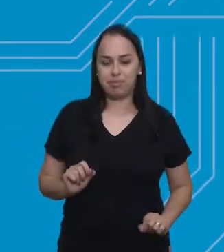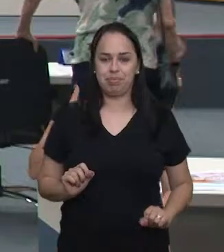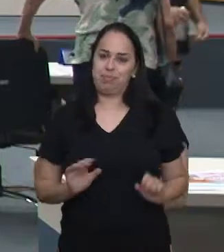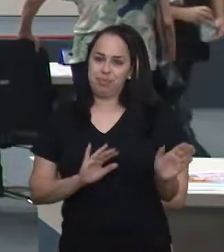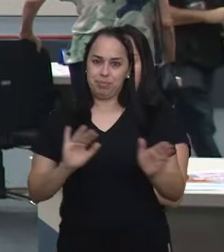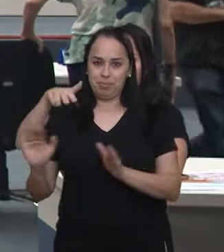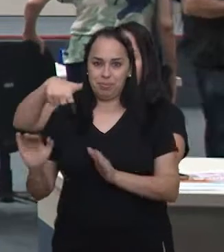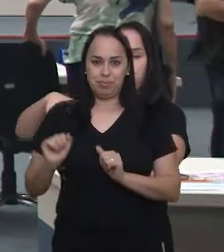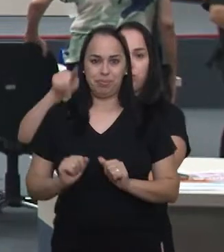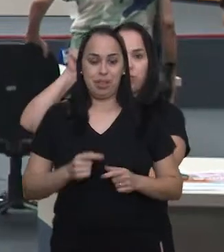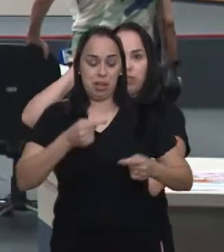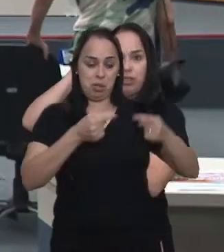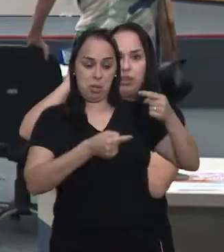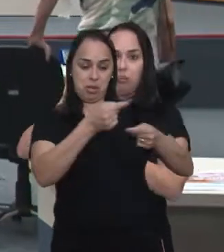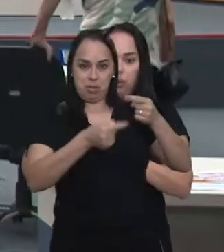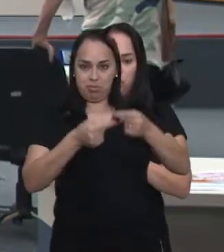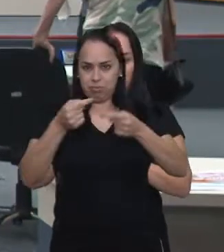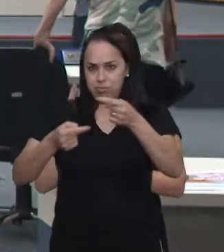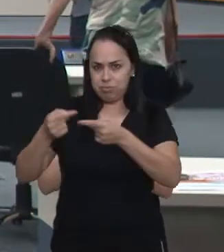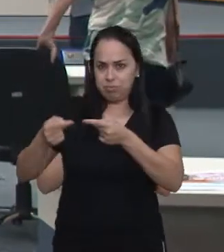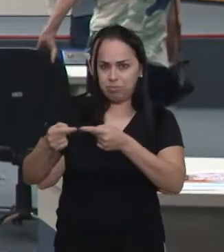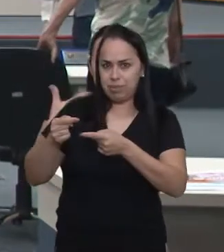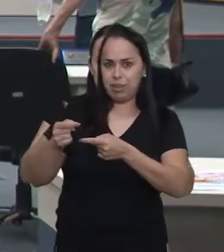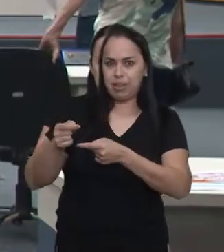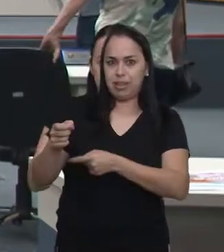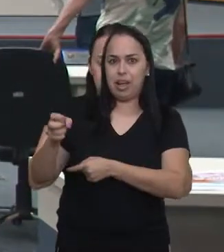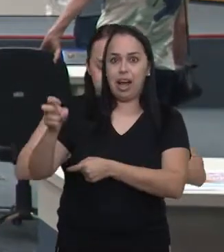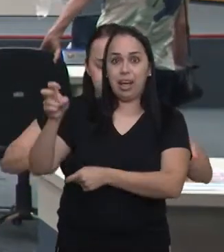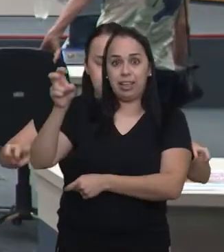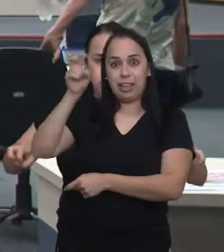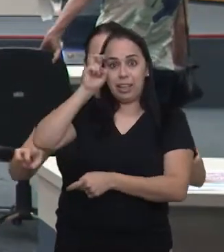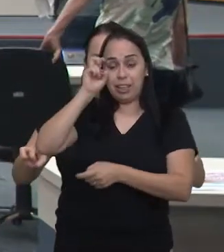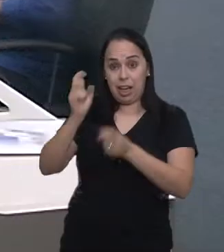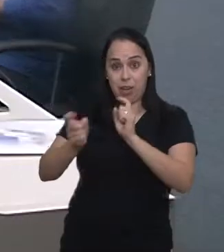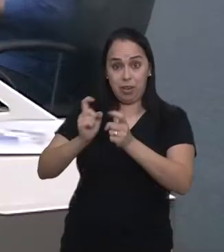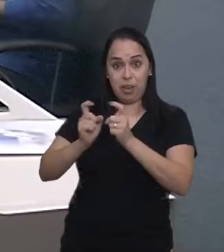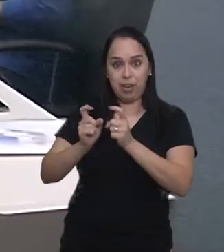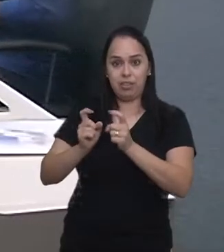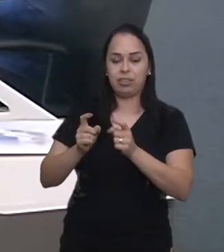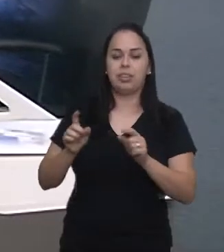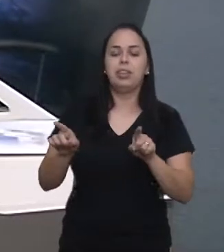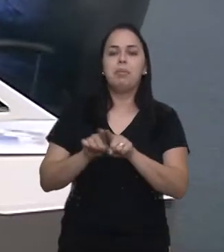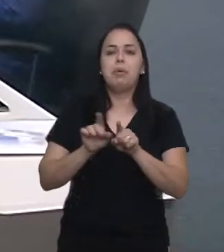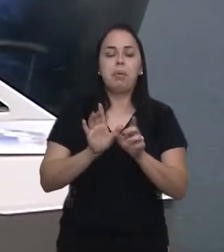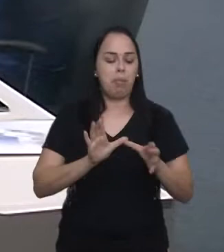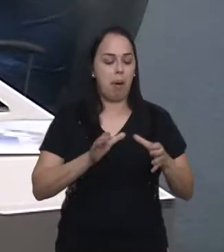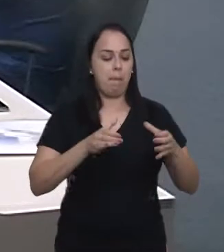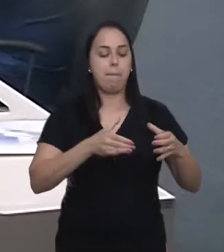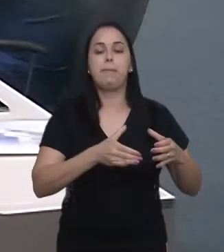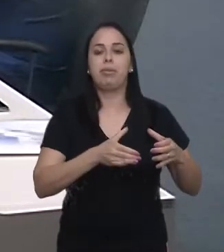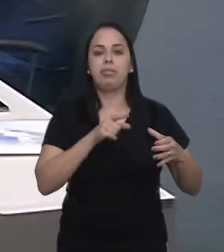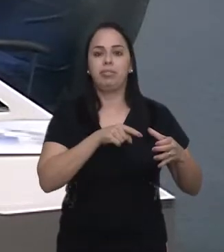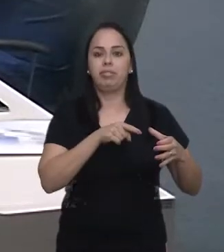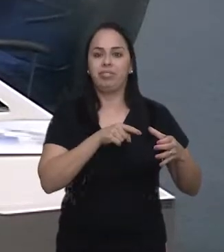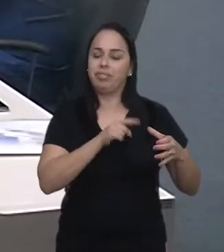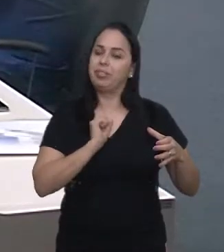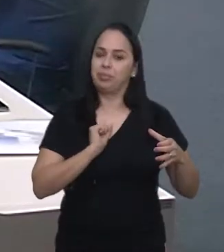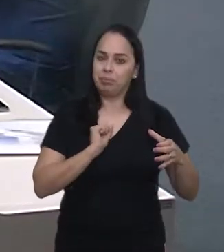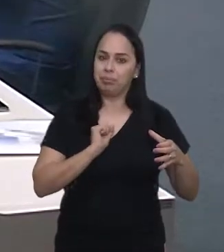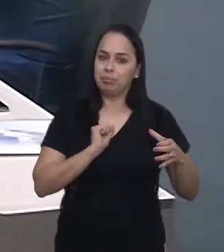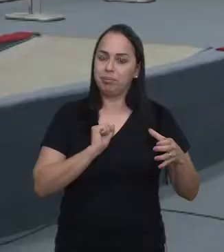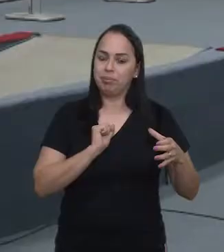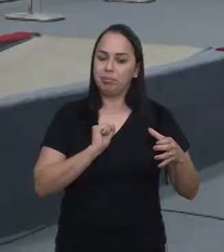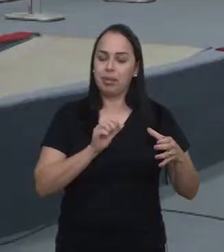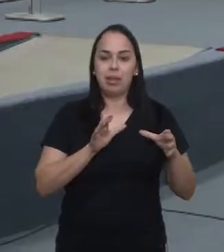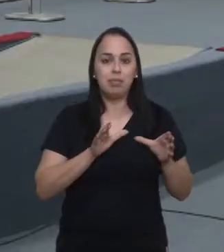terça-feira. Além dos debates de interesse público, a quinta sessão do ano contou com a formação de uma nova frente parlamentar na